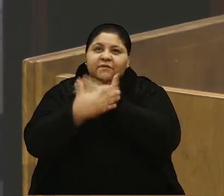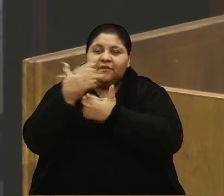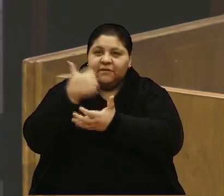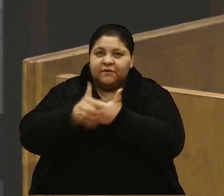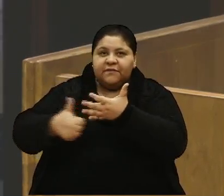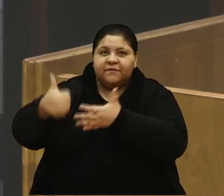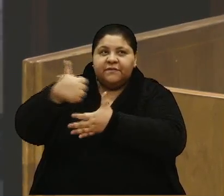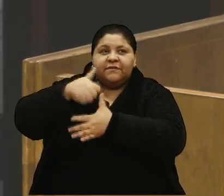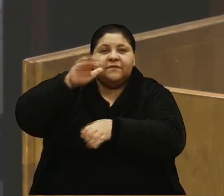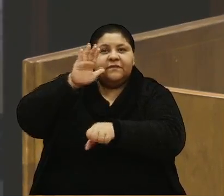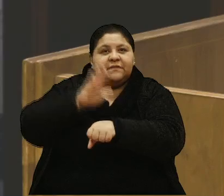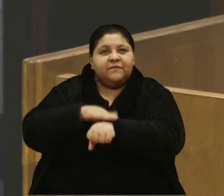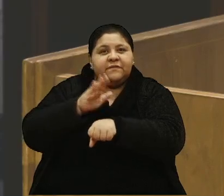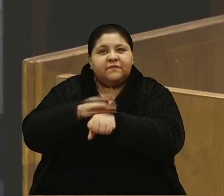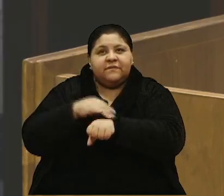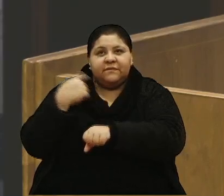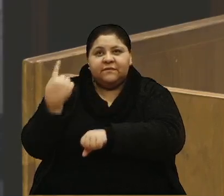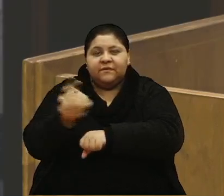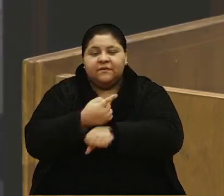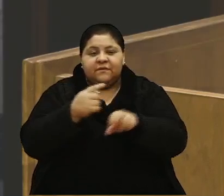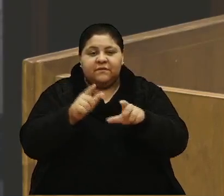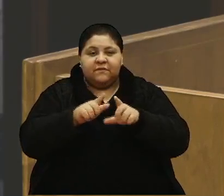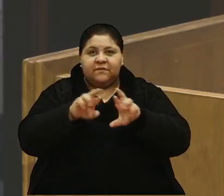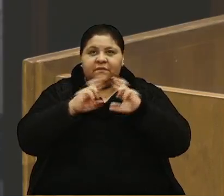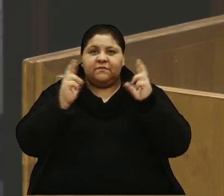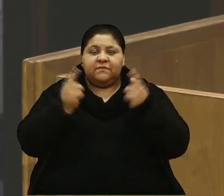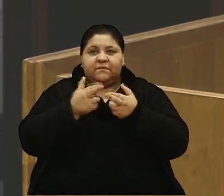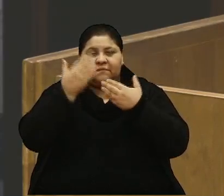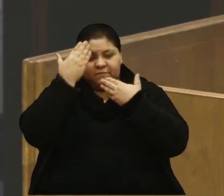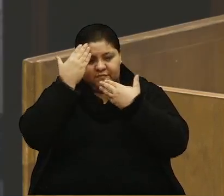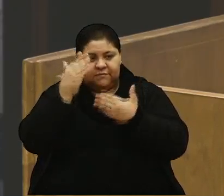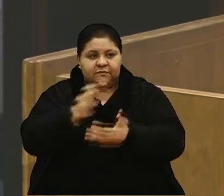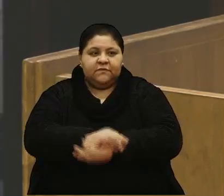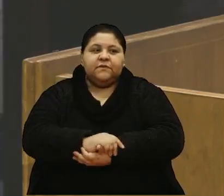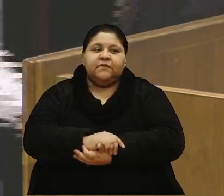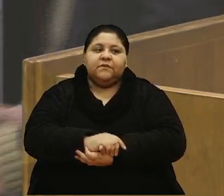nesse momento, no nosso grande expediente. Muito obrigado. Obrigado, vereador Juliano Valim.